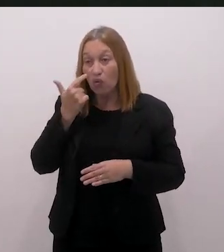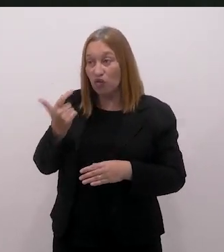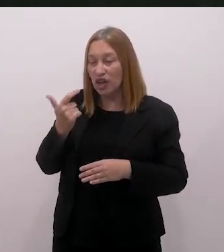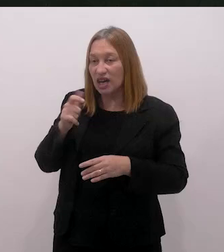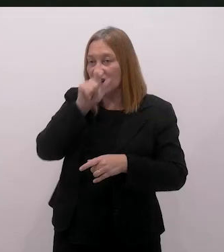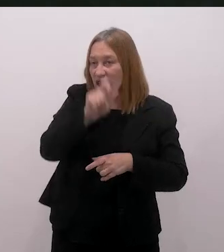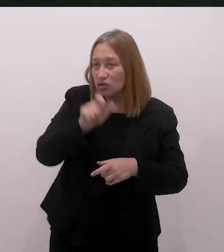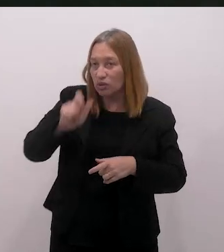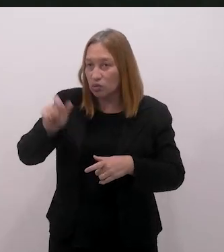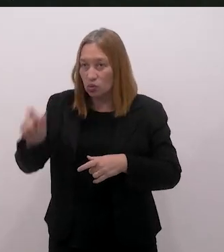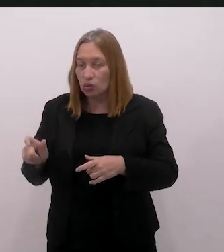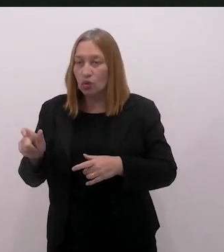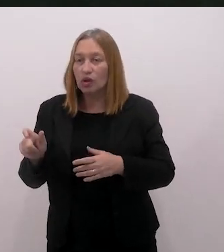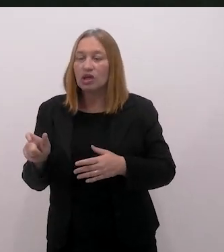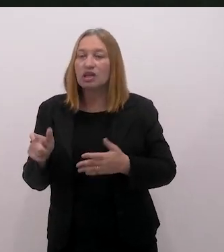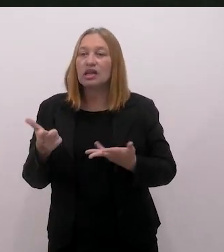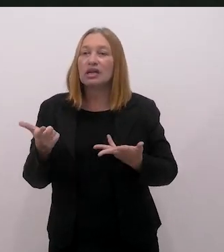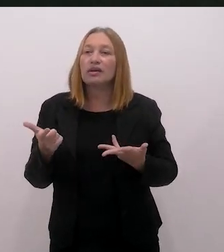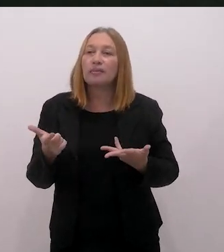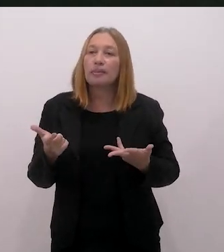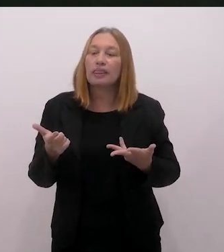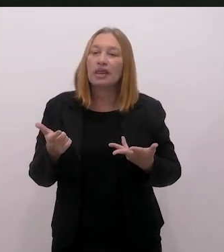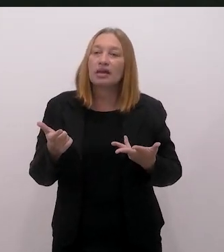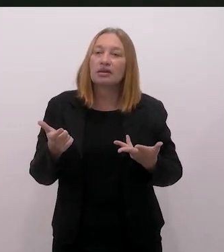eu via que as pessoas